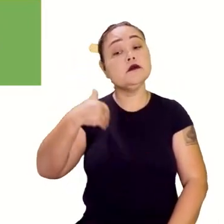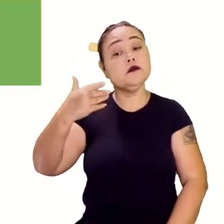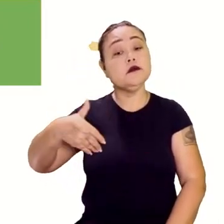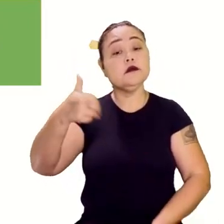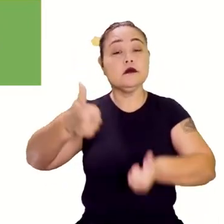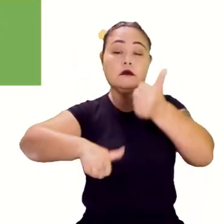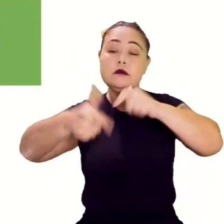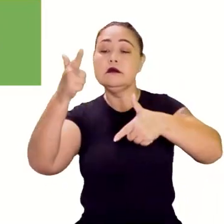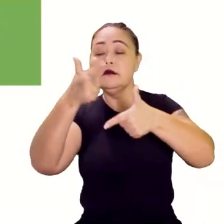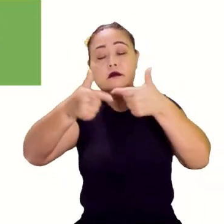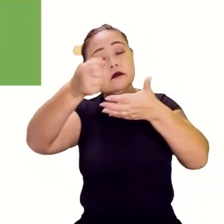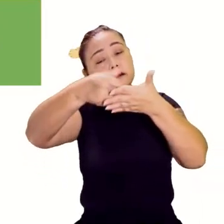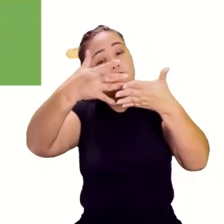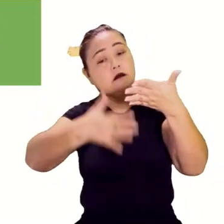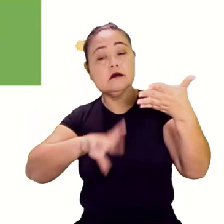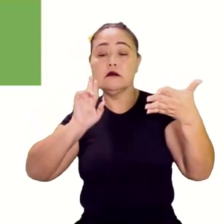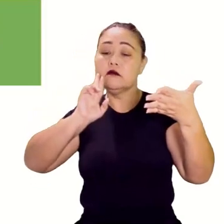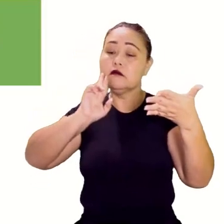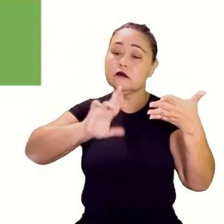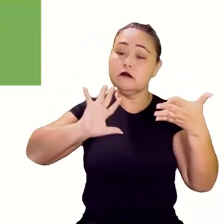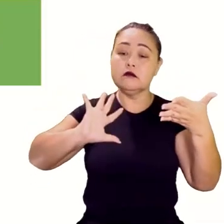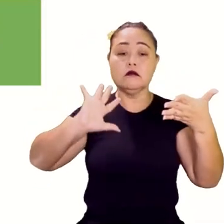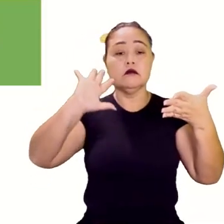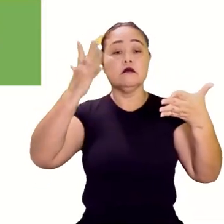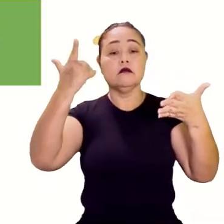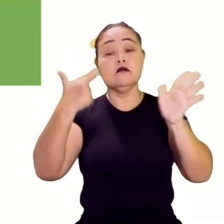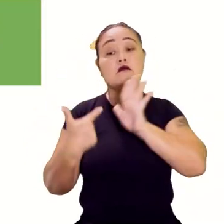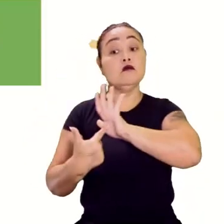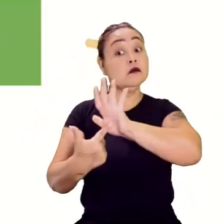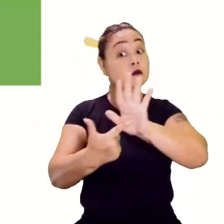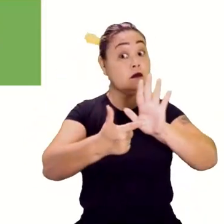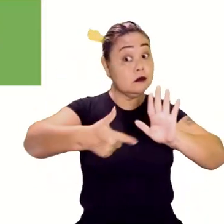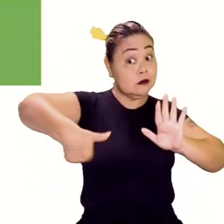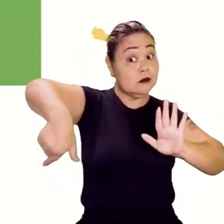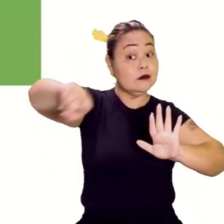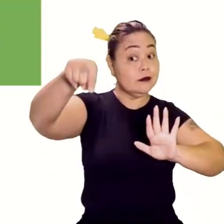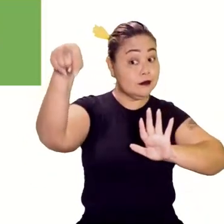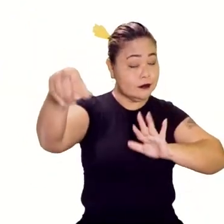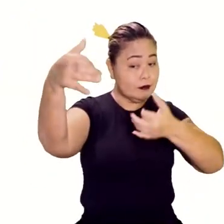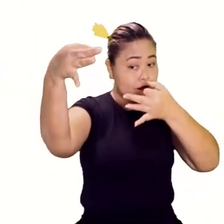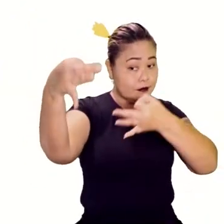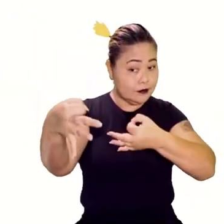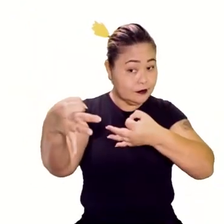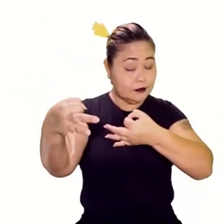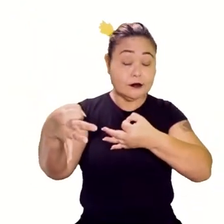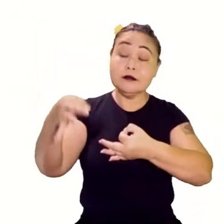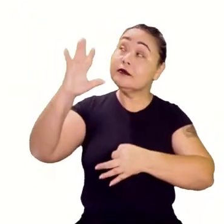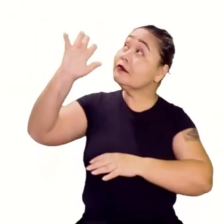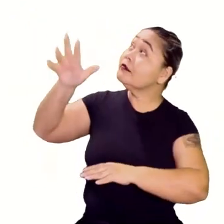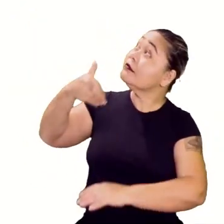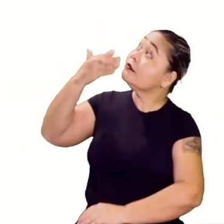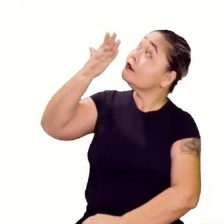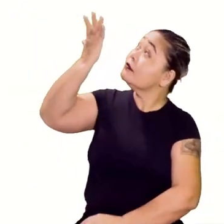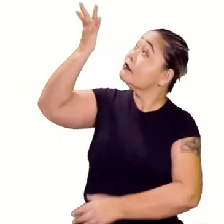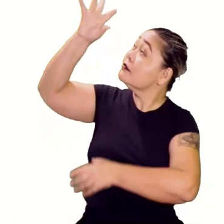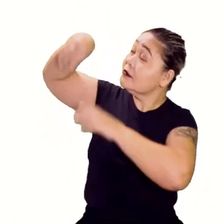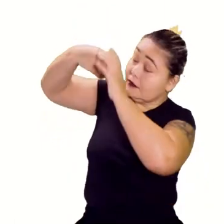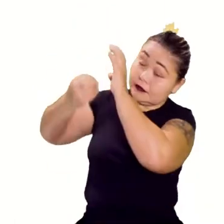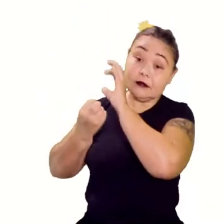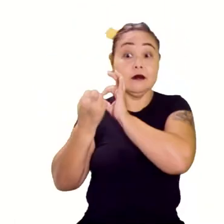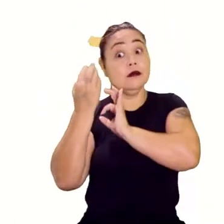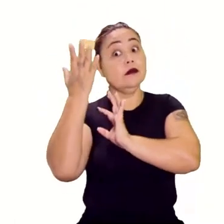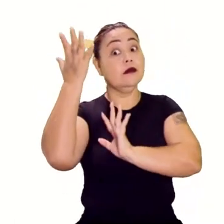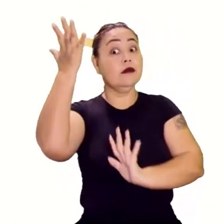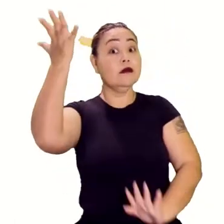continuamos analisando problemas, né? Resolvendo os problemas e mostrando para vocês aí, certo? Certinho. Saindo da